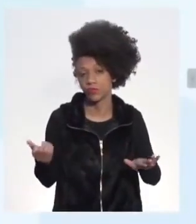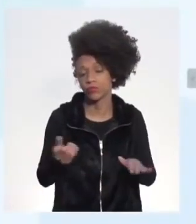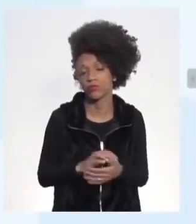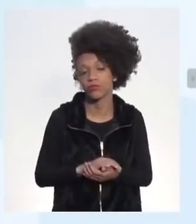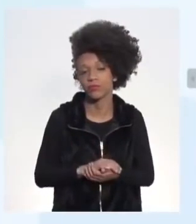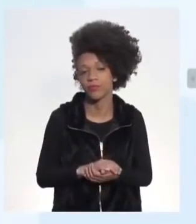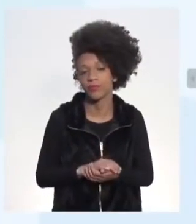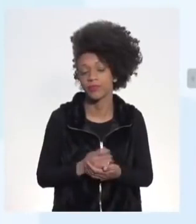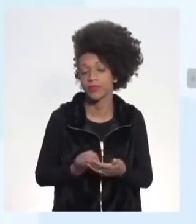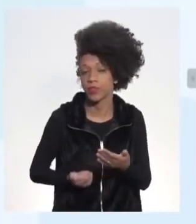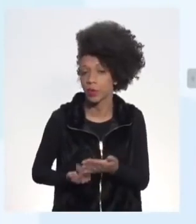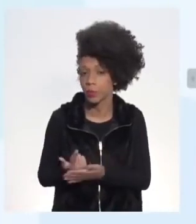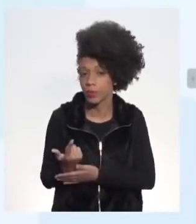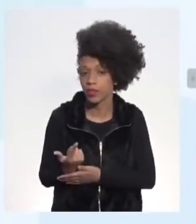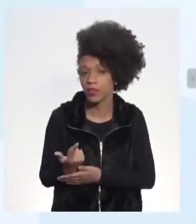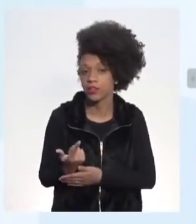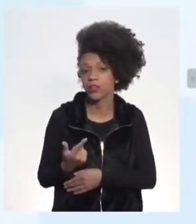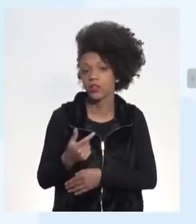eu paguei